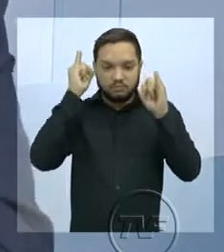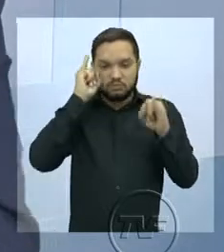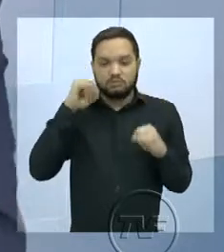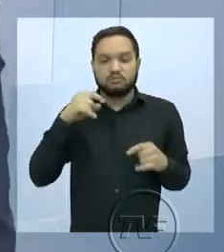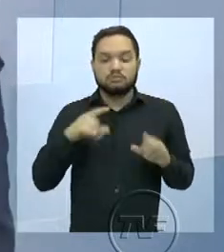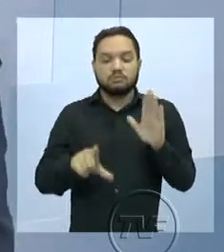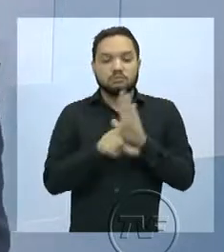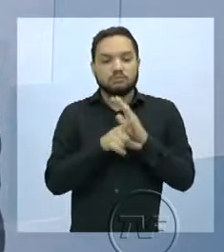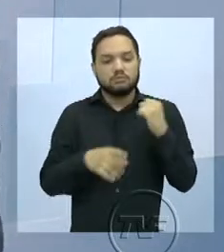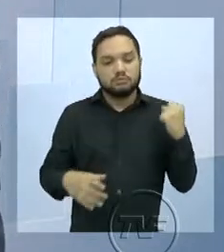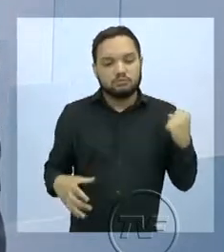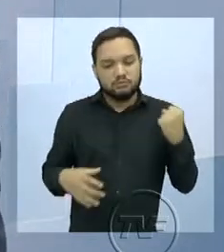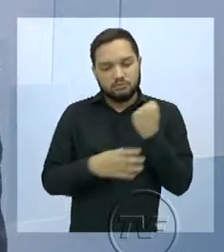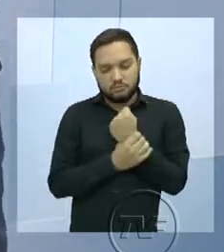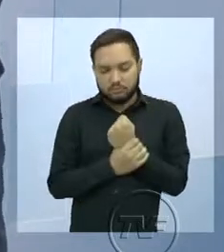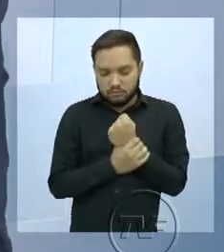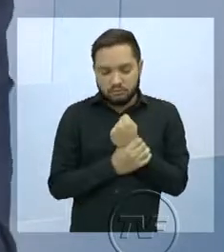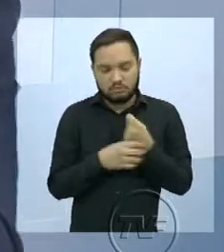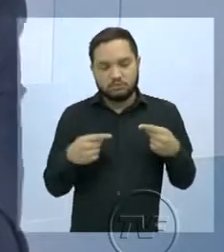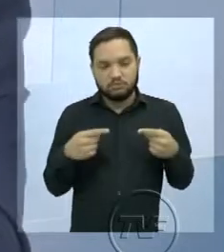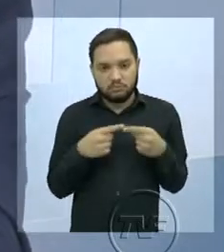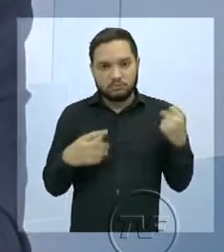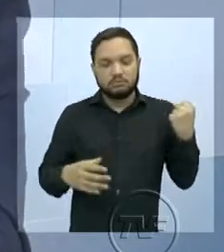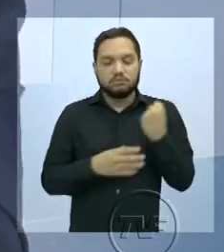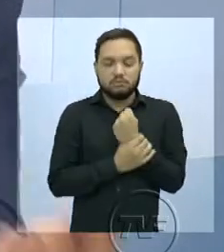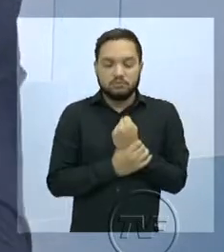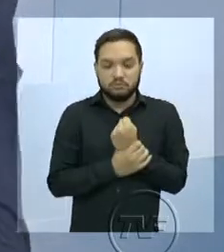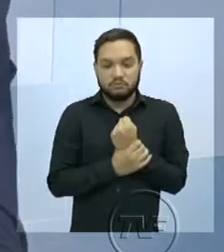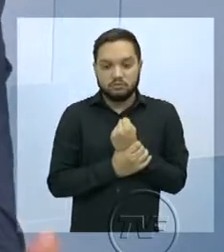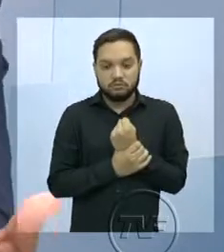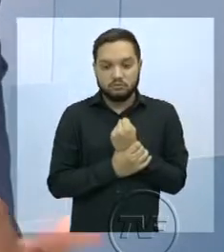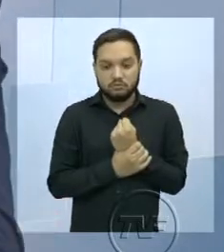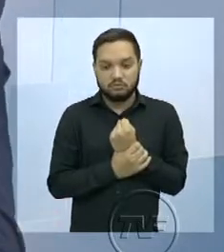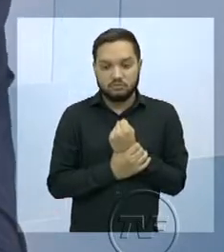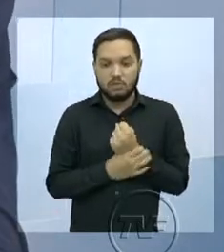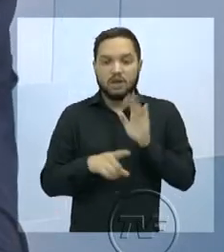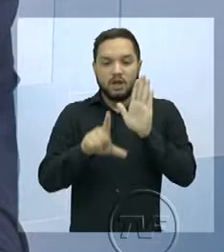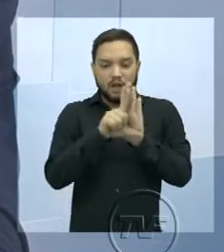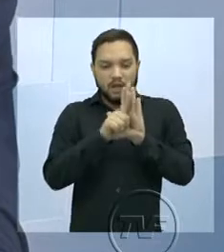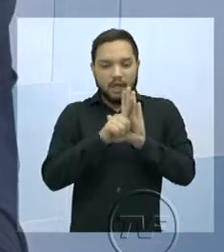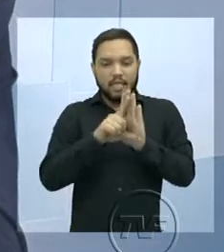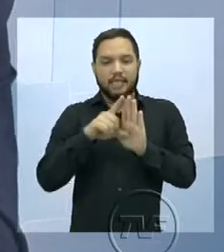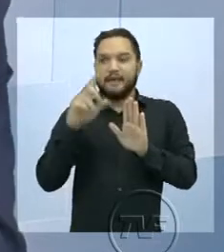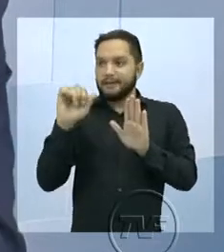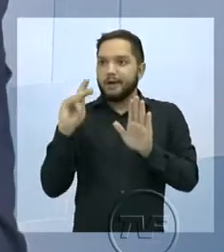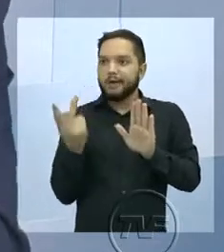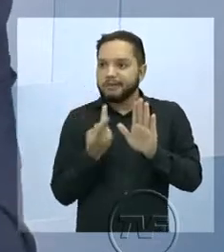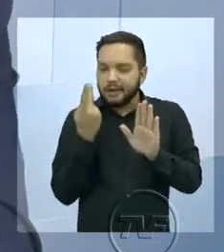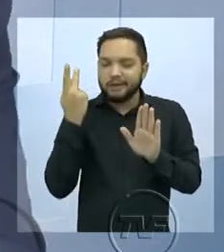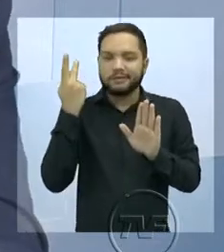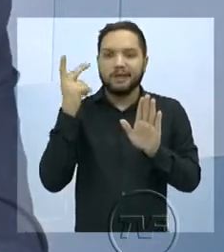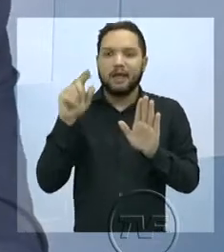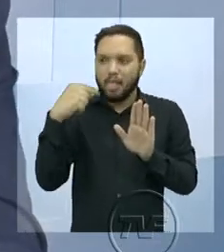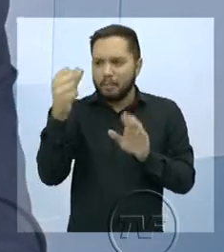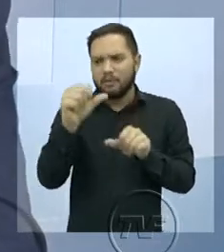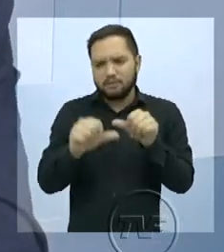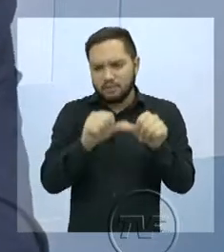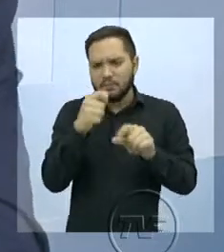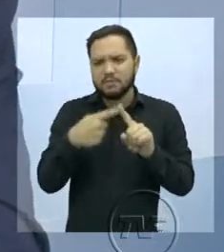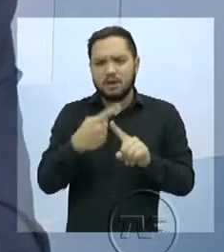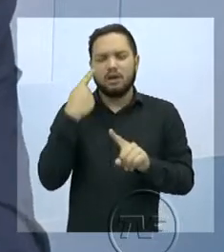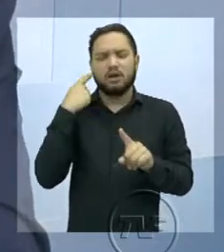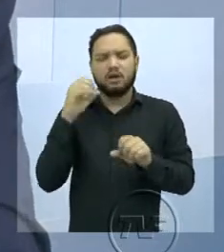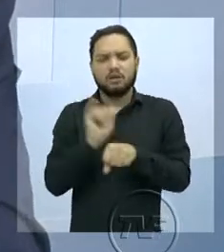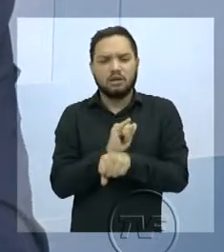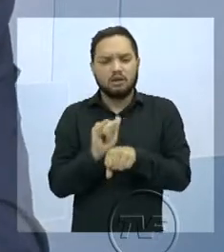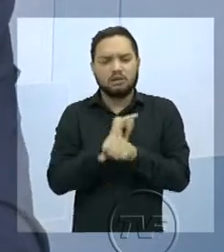garanta uma maior segurança da população e a gente não venha a ter que modificar uma lei depois de um acidente acontecer. Então, a participação do Corpo de Bombeiros ela é fundamental